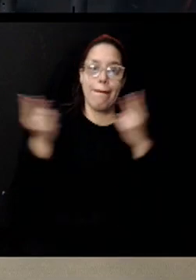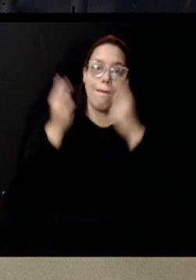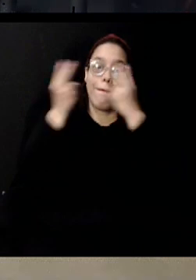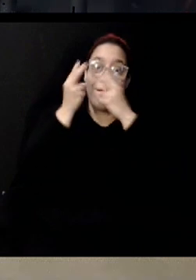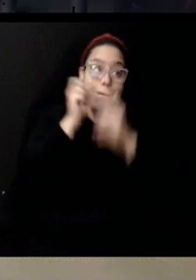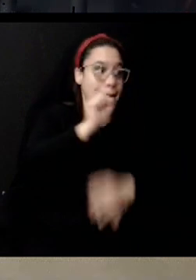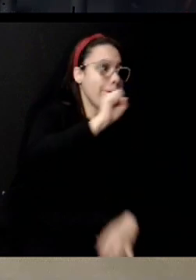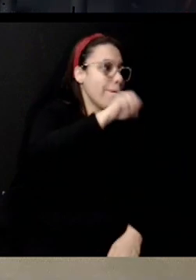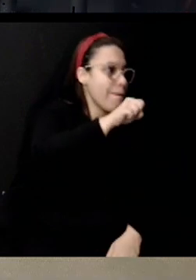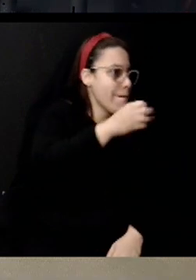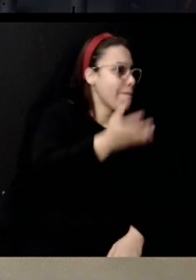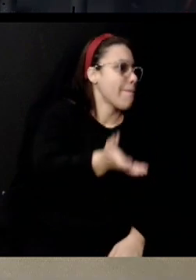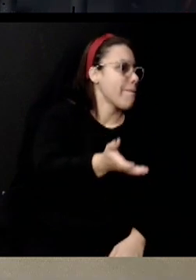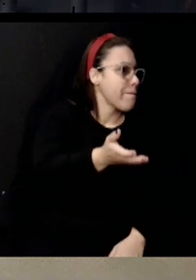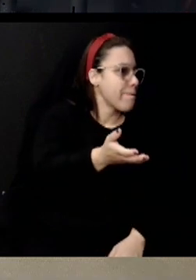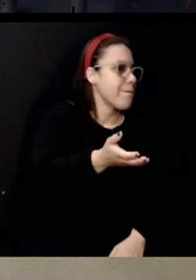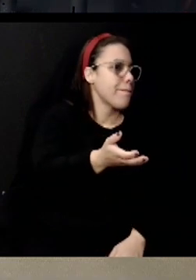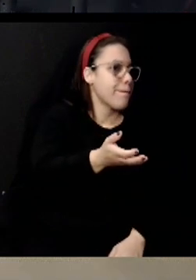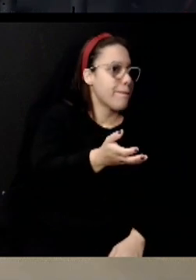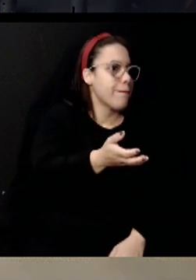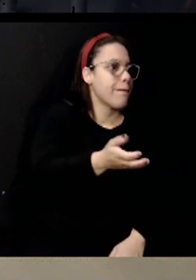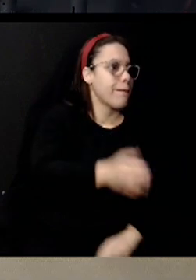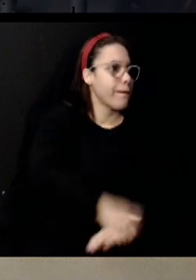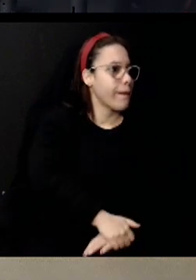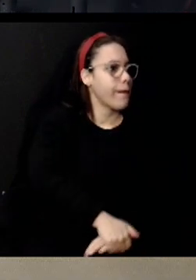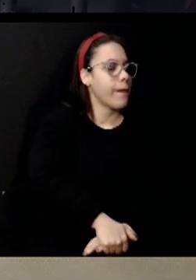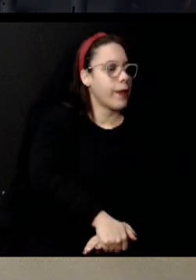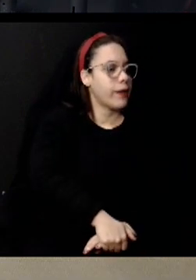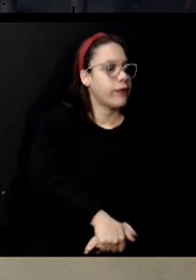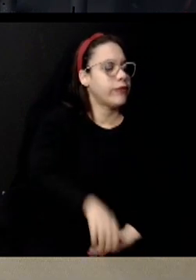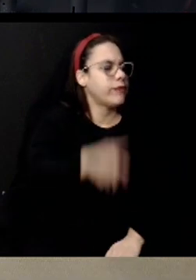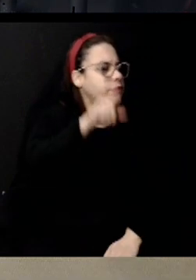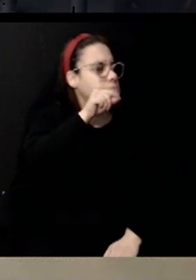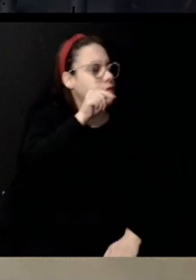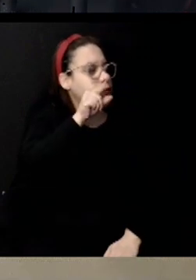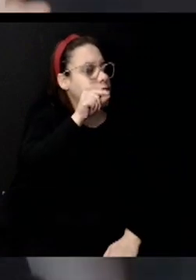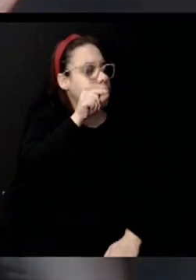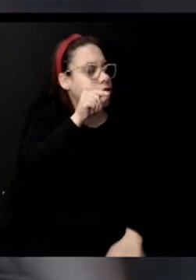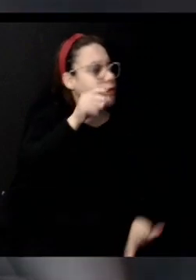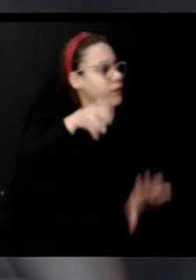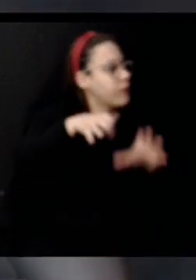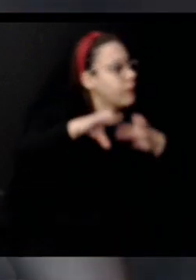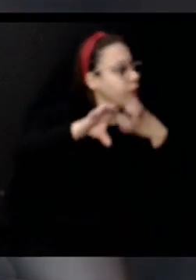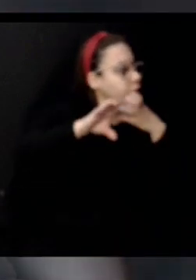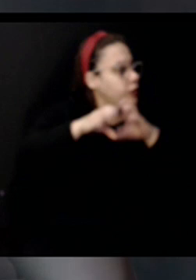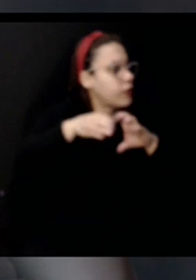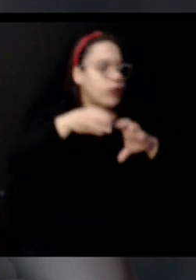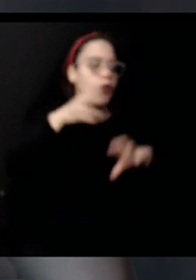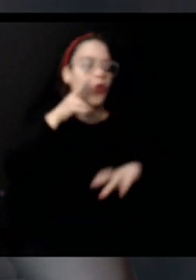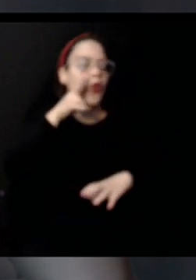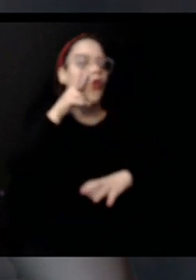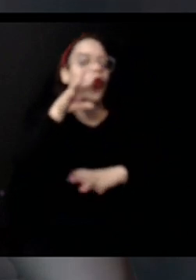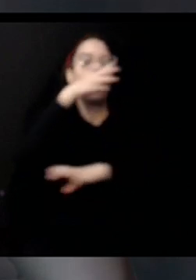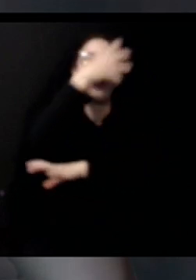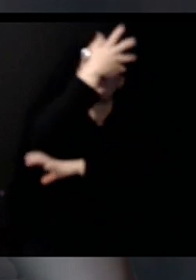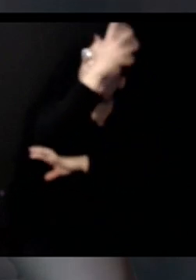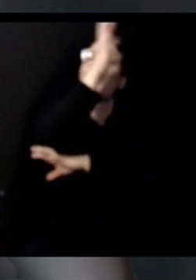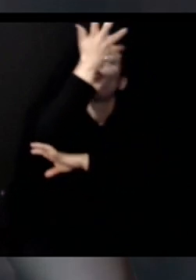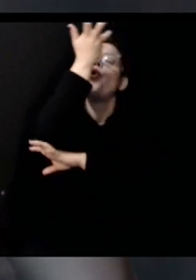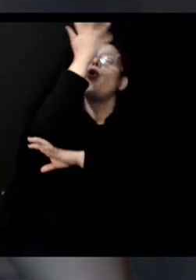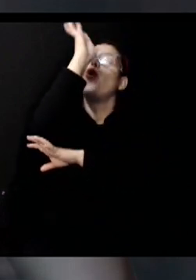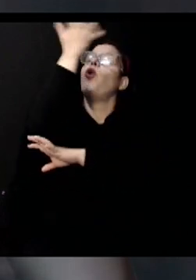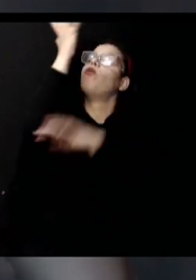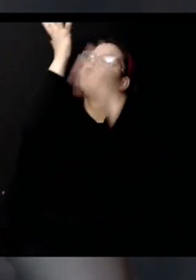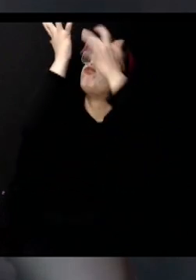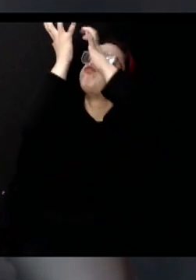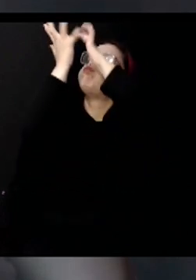exato. ali escutando "Nossa, eu estou escutando os pássaros, olha, eu estou vendo essa Uhum, árvore linda, florida", entendeu. E as